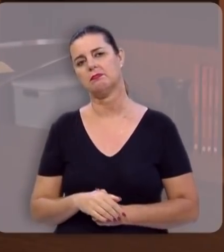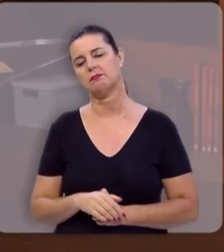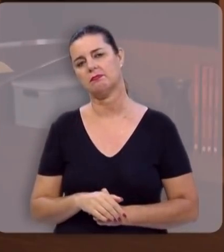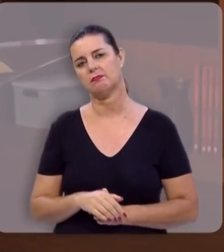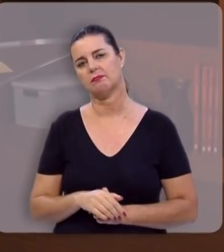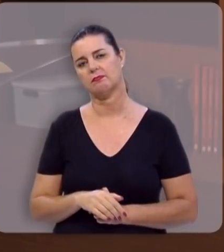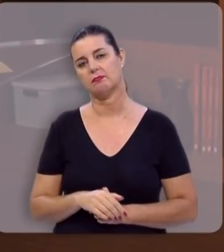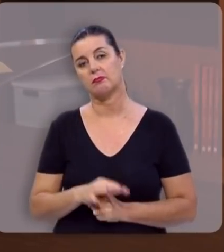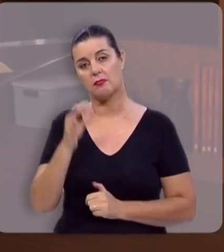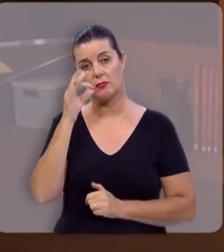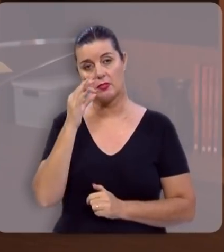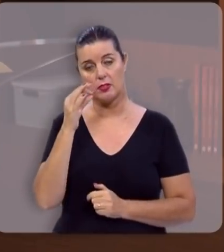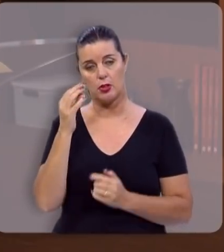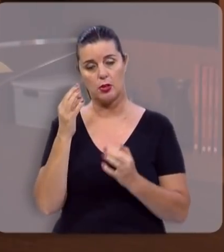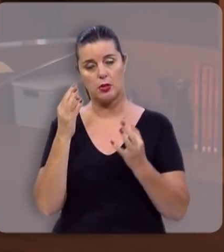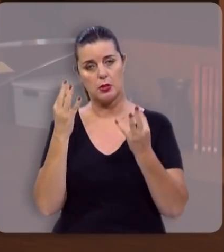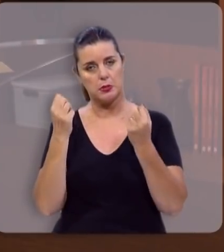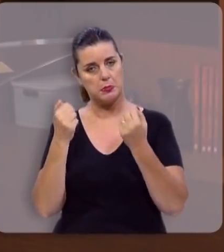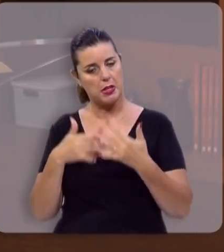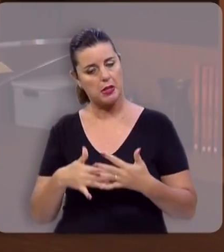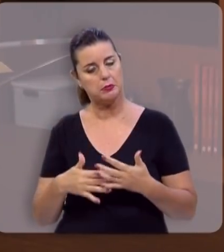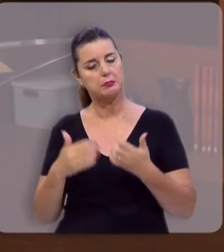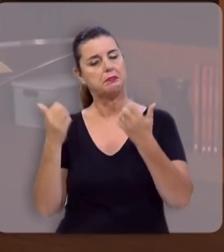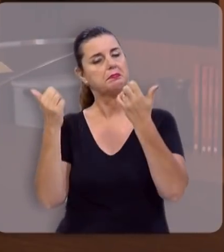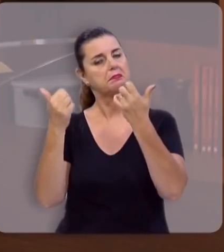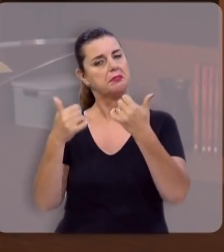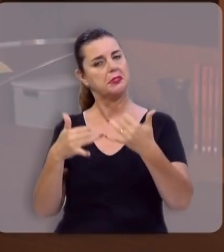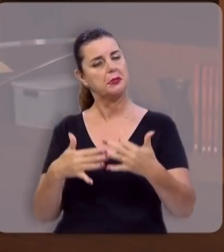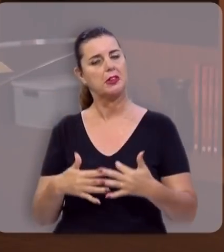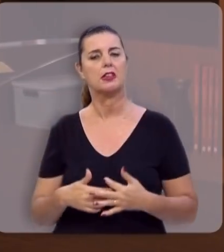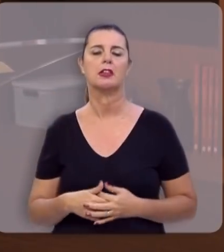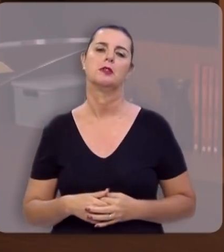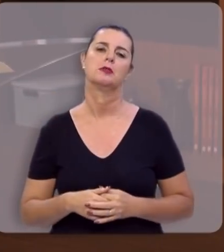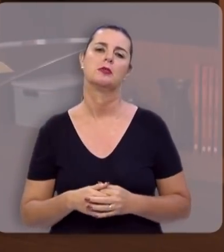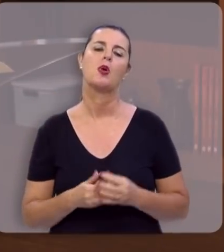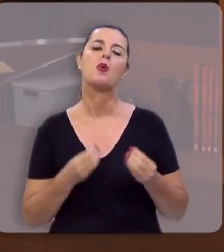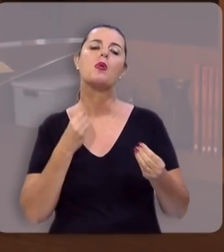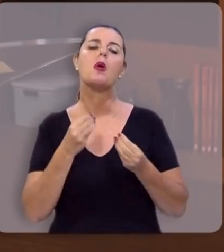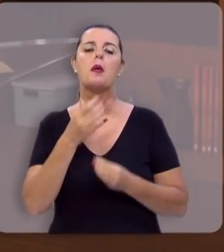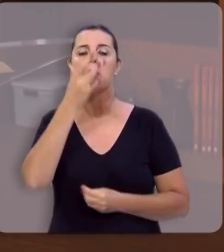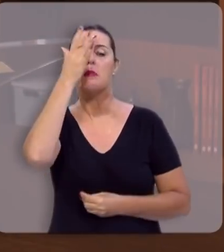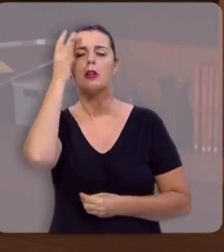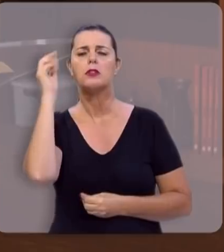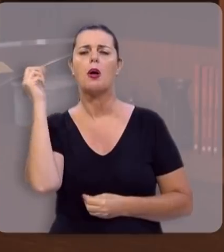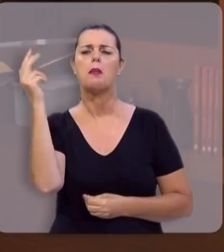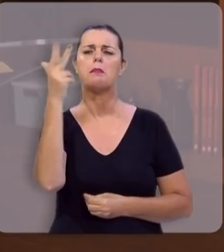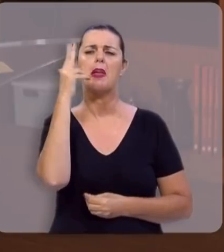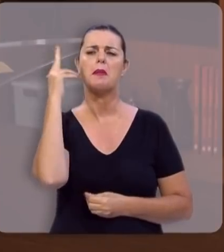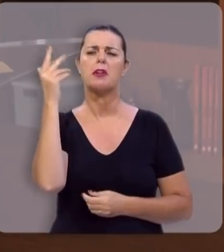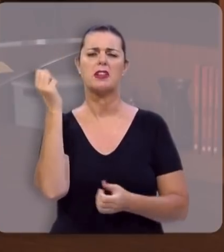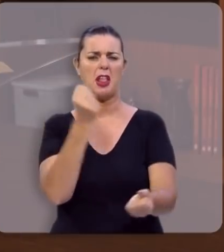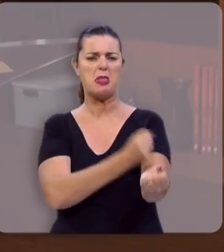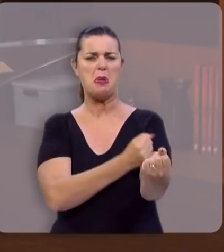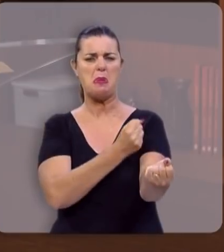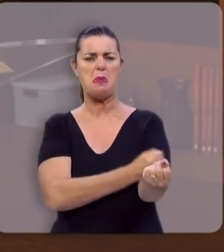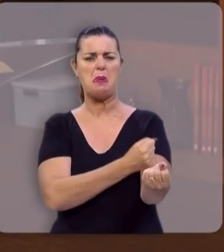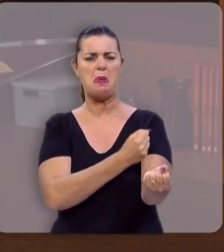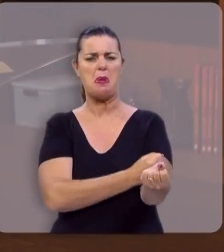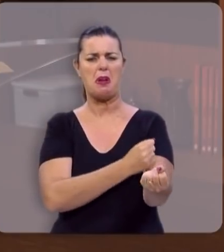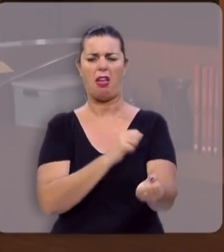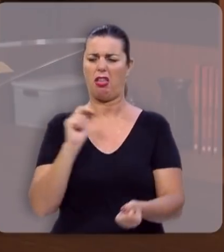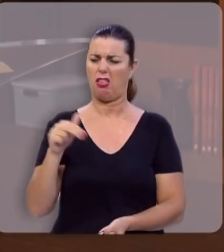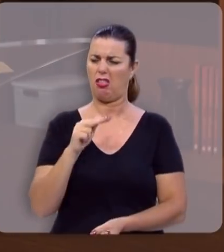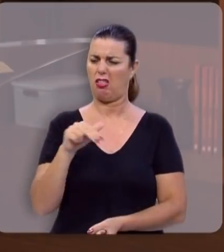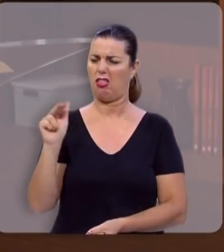Você não explica. Não explica. Como uma pessoa bêbada, drogada, caminhando pela rua